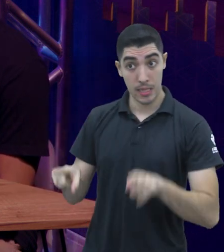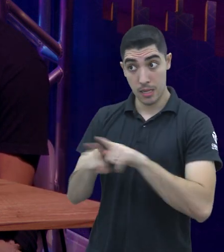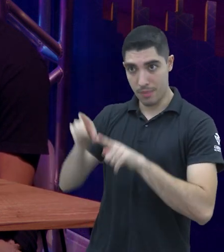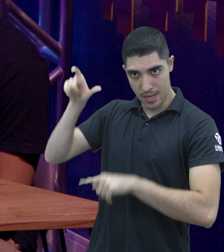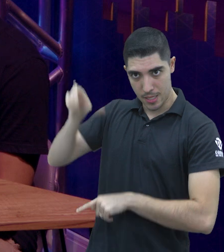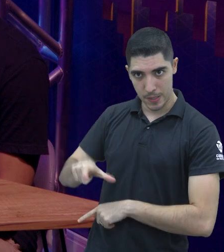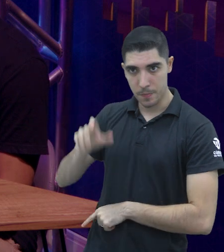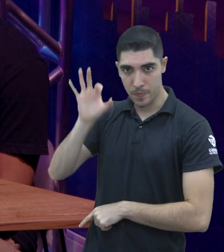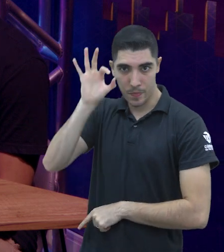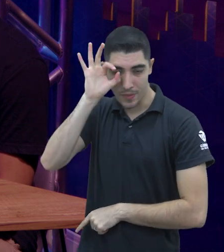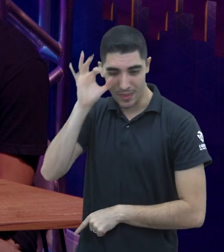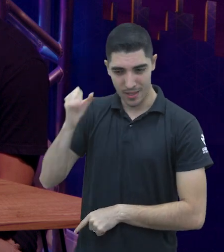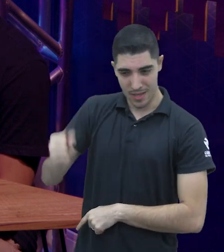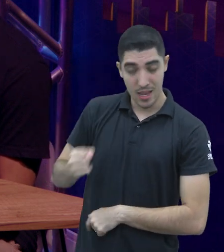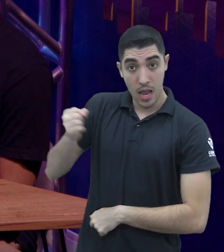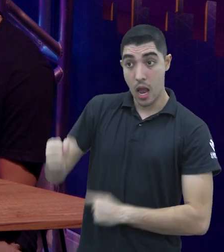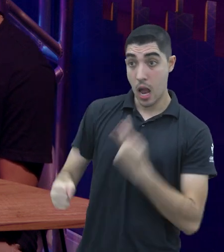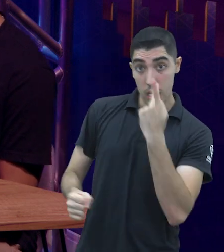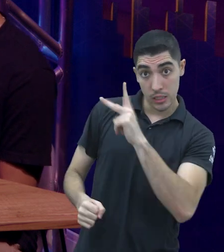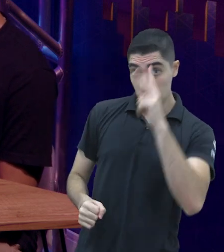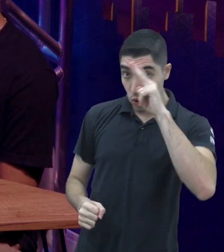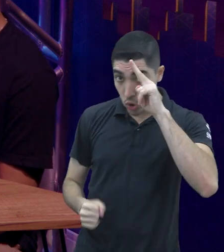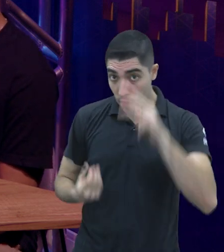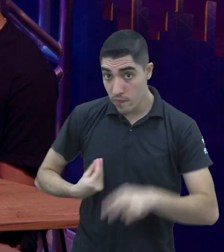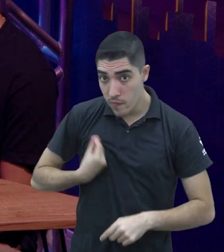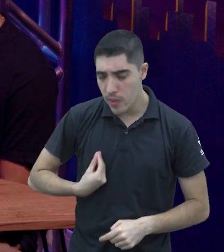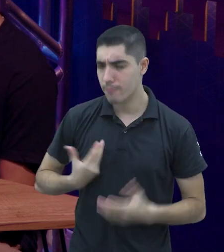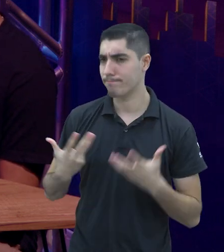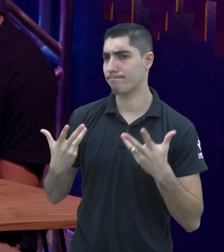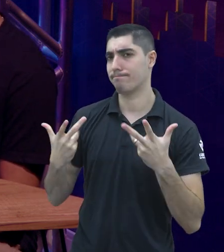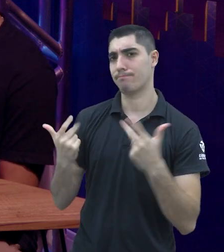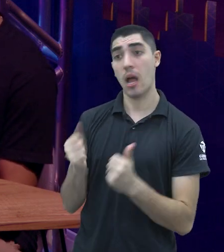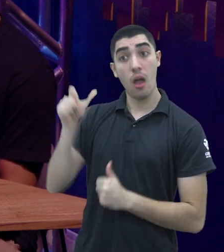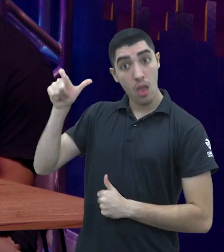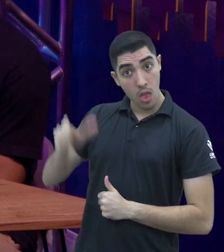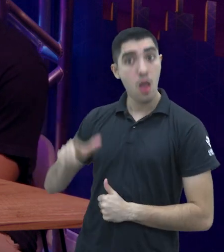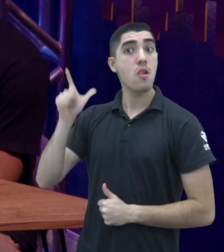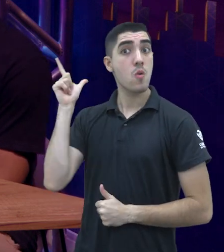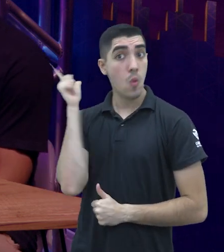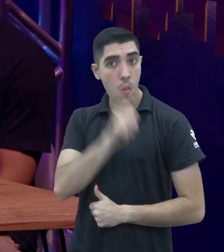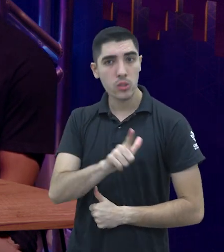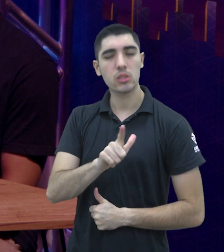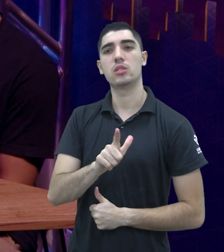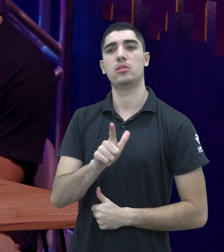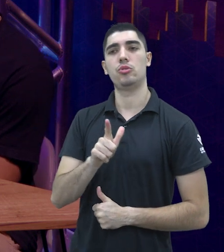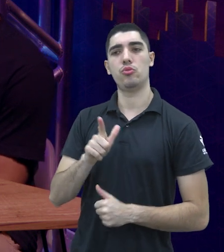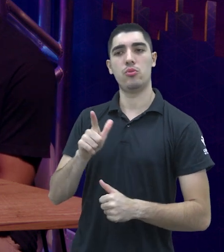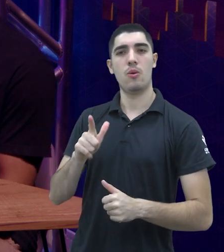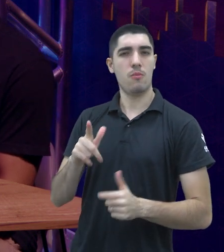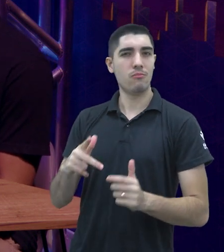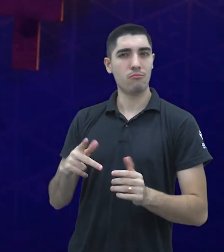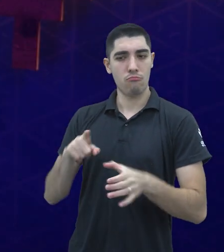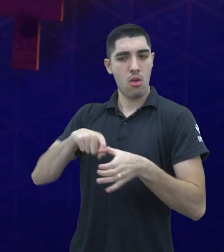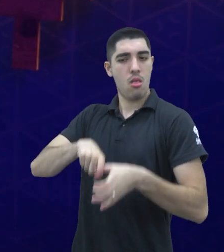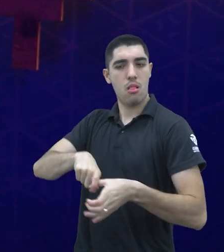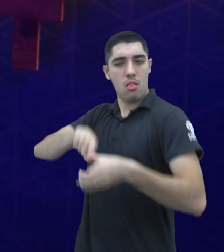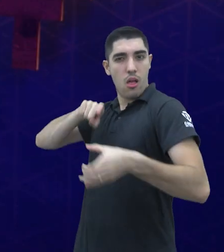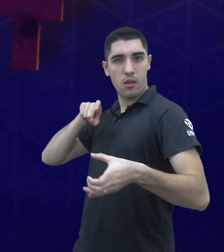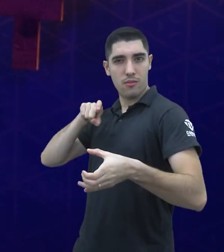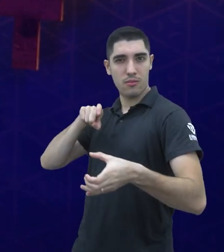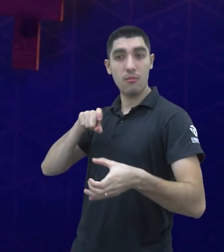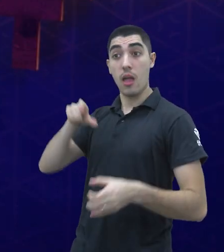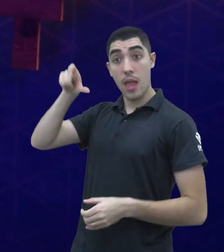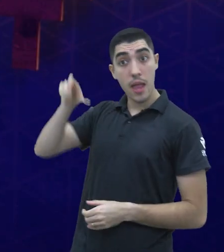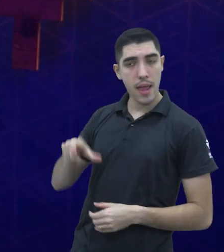uma história de vida muito interessante, que ele conseguiu a independência, né? Ele